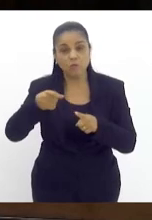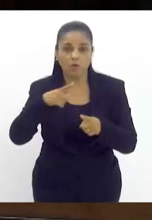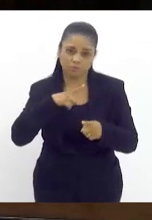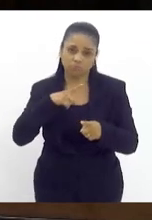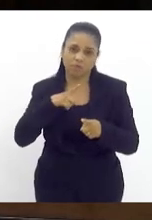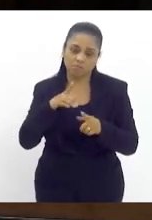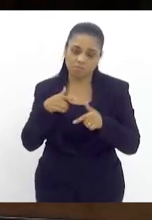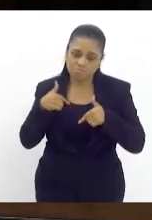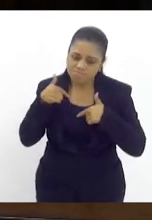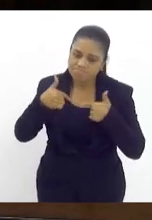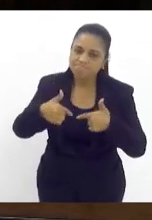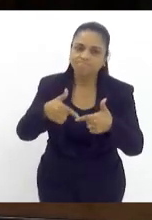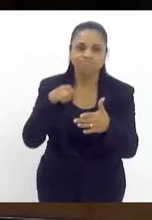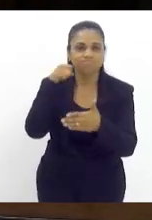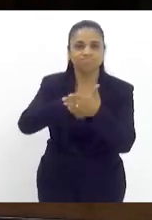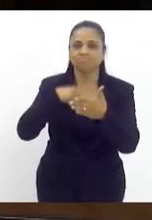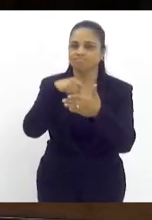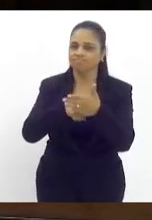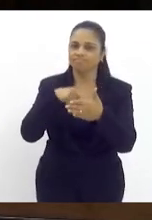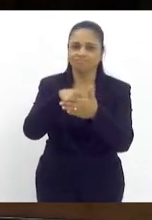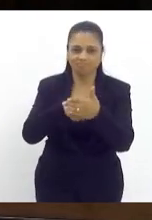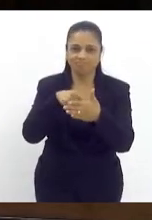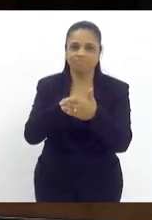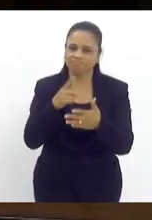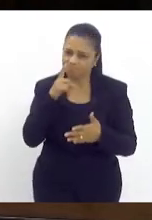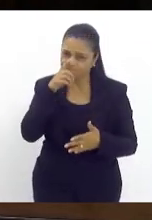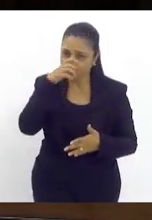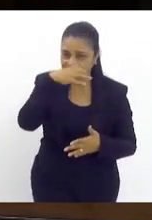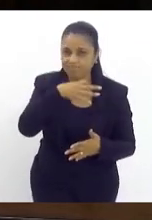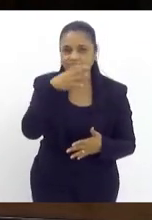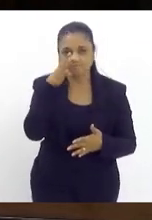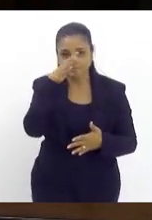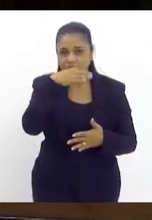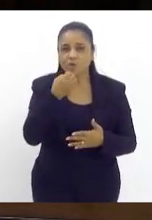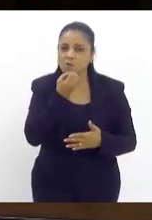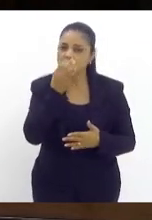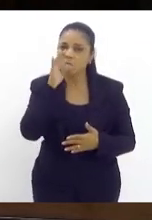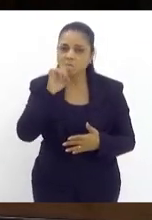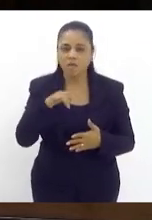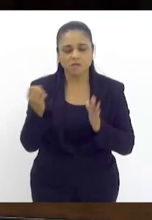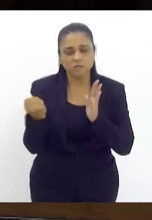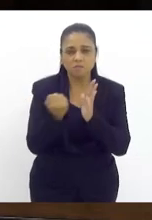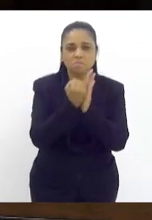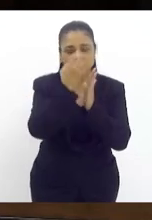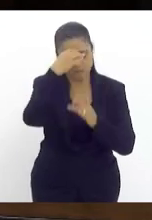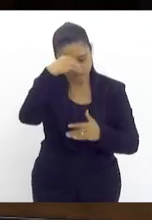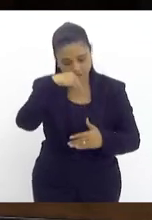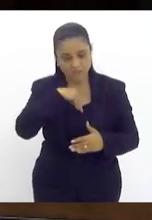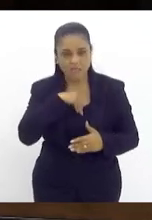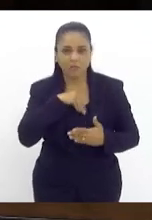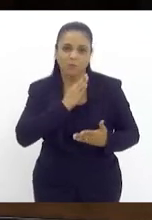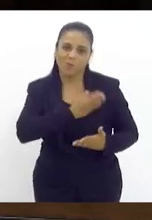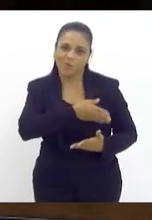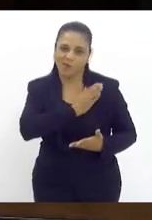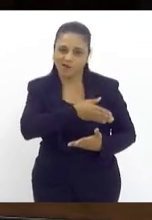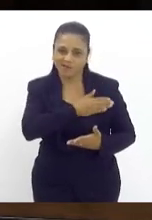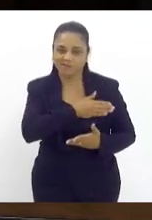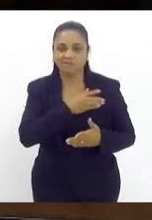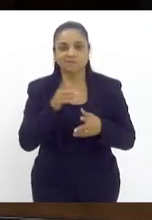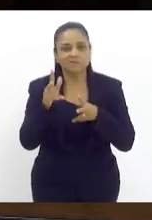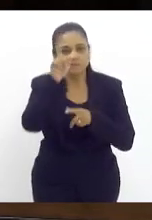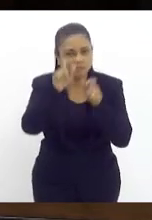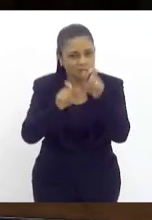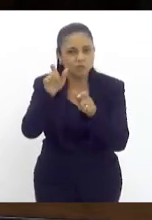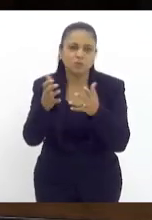basta perseverar, né? Porque o bem, de verdade, ele está impresso, né, dentro do nosso coração. E as pessoas querem o